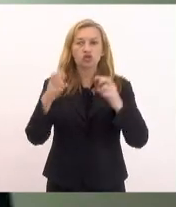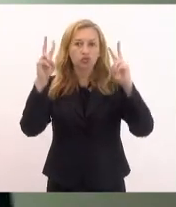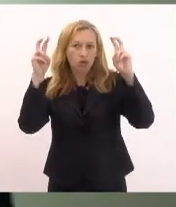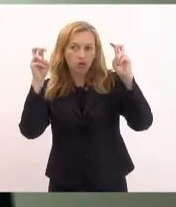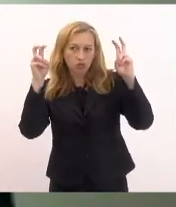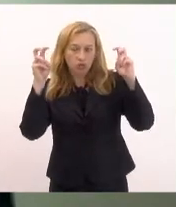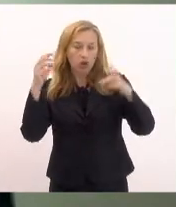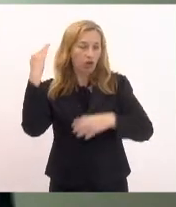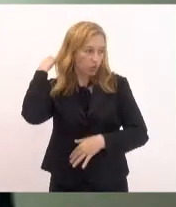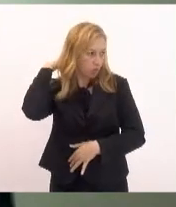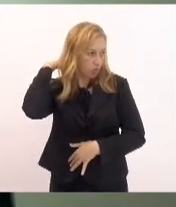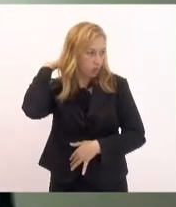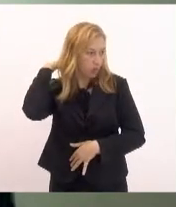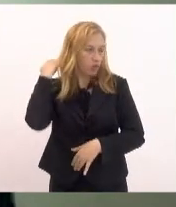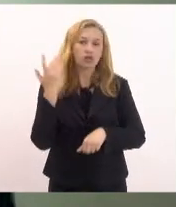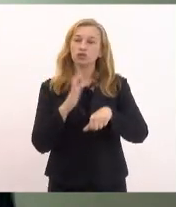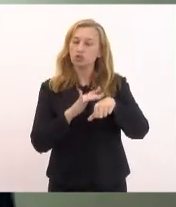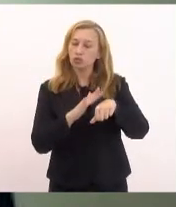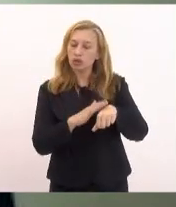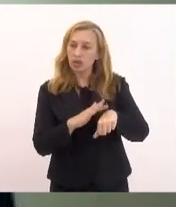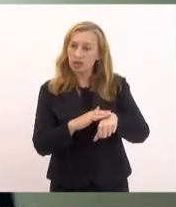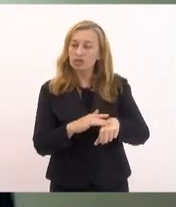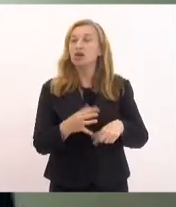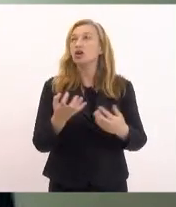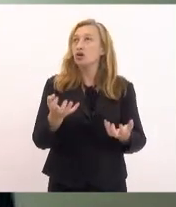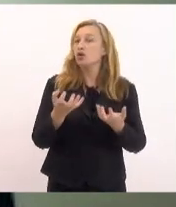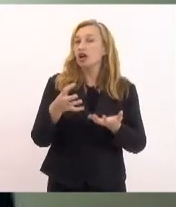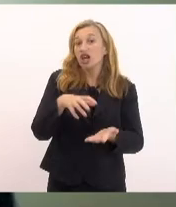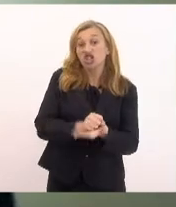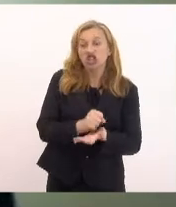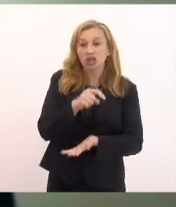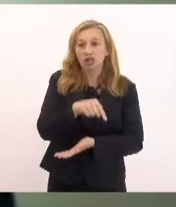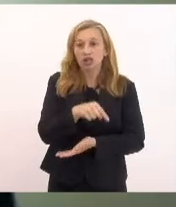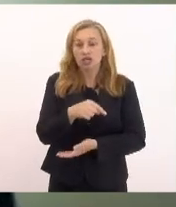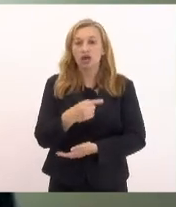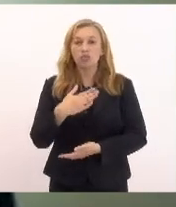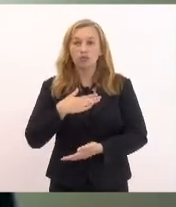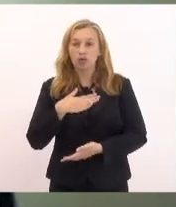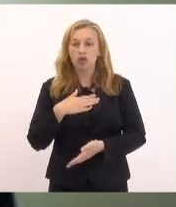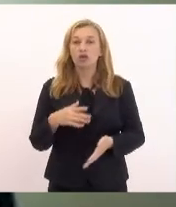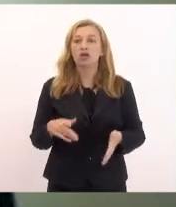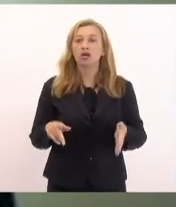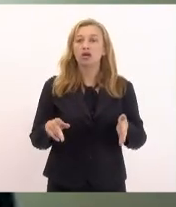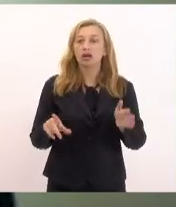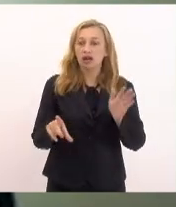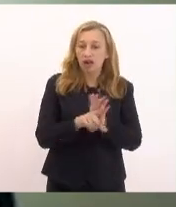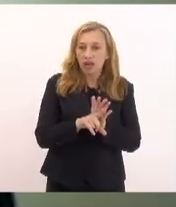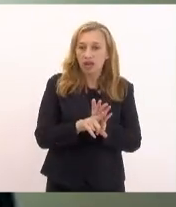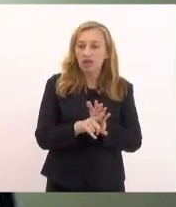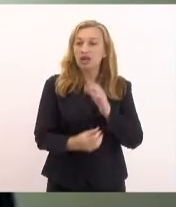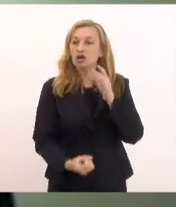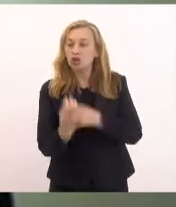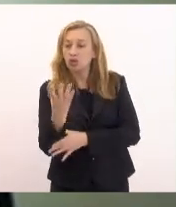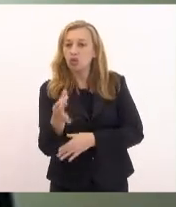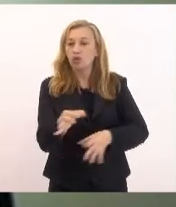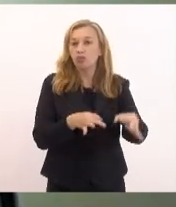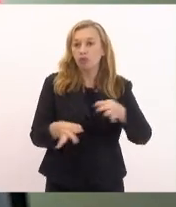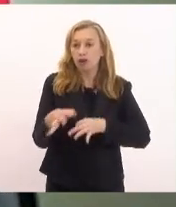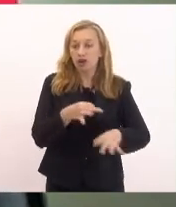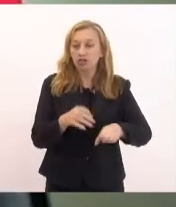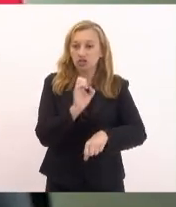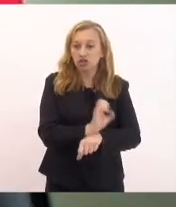da tuberculose, seja, e aí eu quero registrar o meu projeto, a minha lei que criou o Plano Estadual